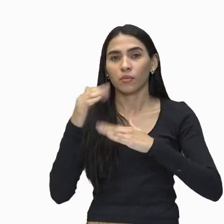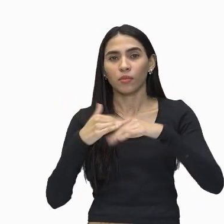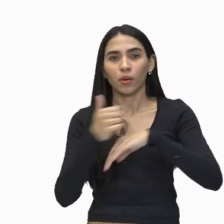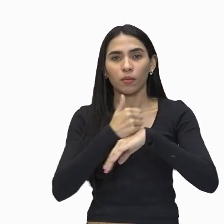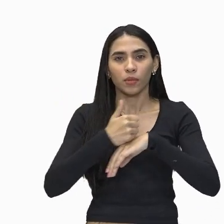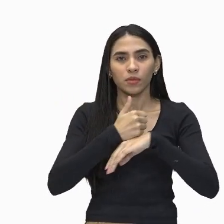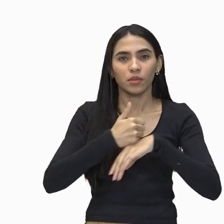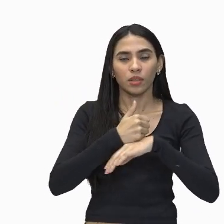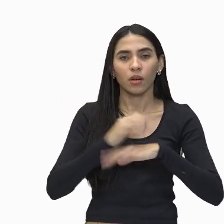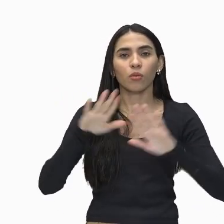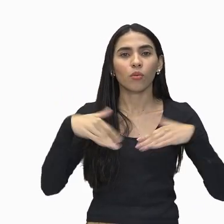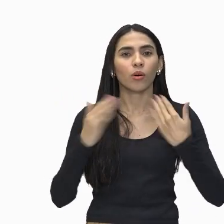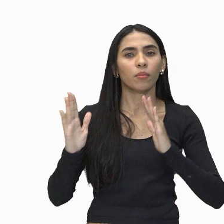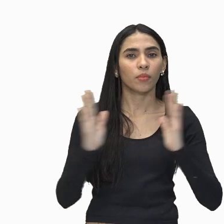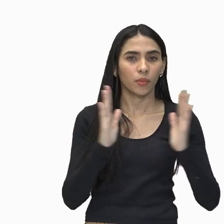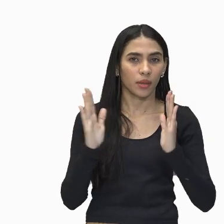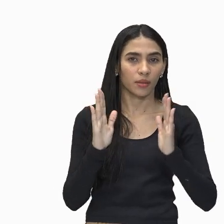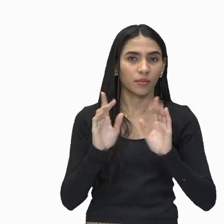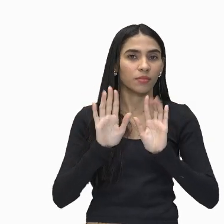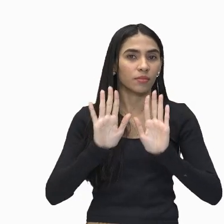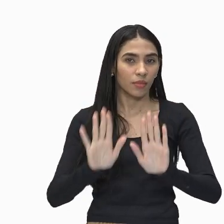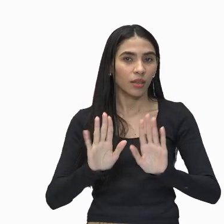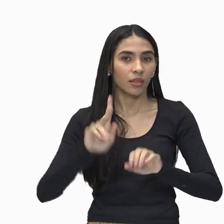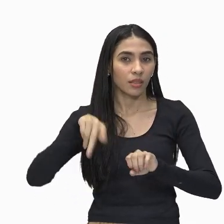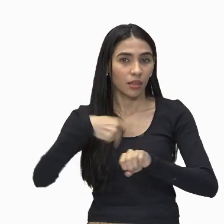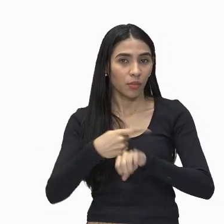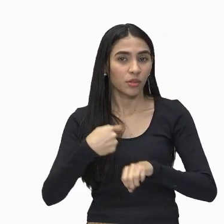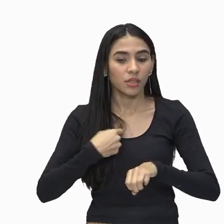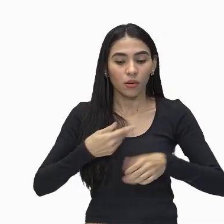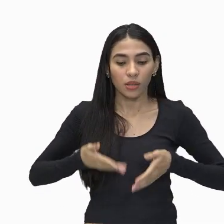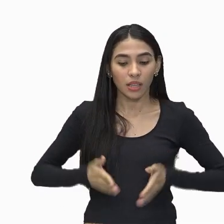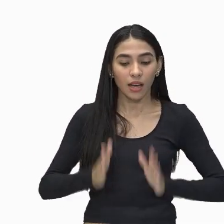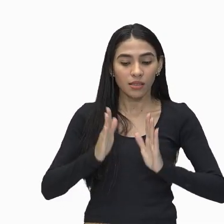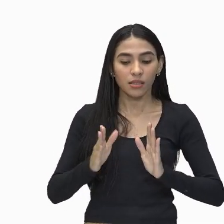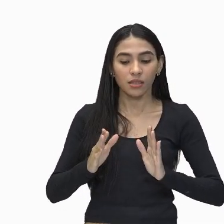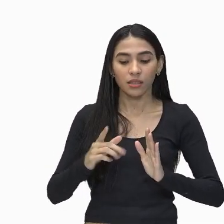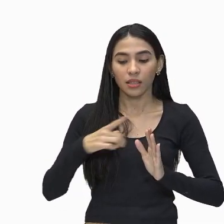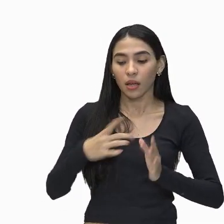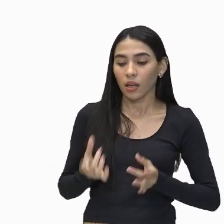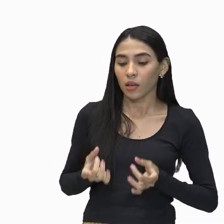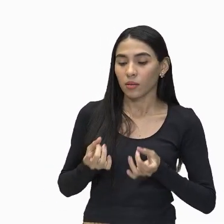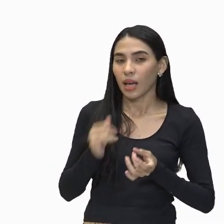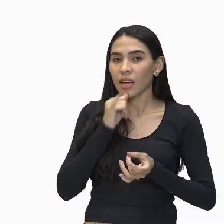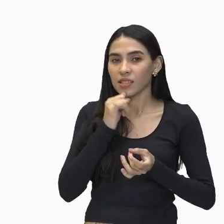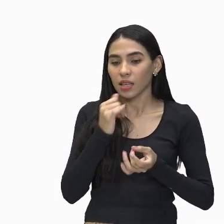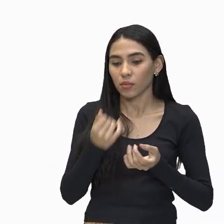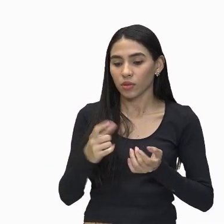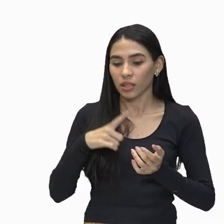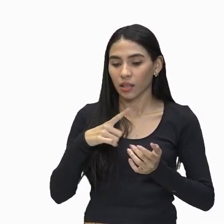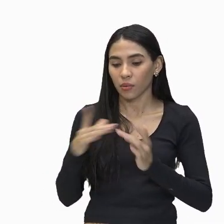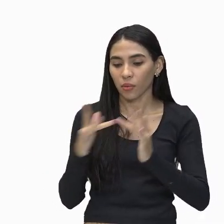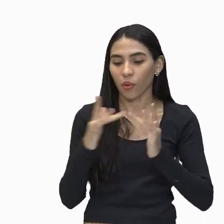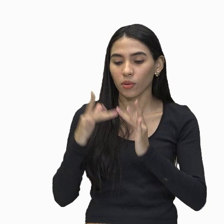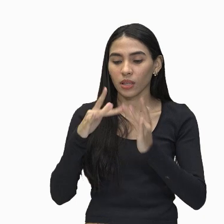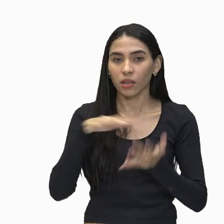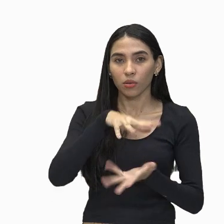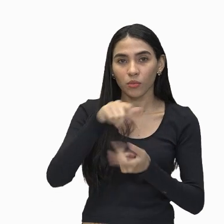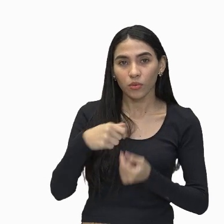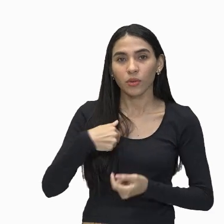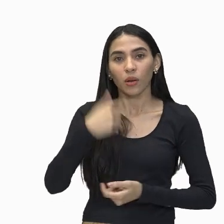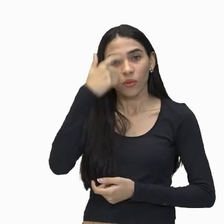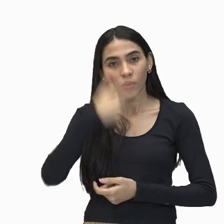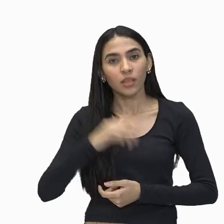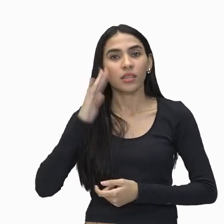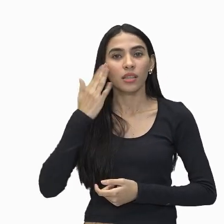primeiro momento aí, né? Mas depois que eu fui lançado, depois que eu fui jogado a esse mundo, que eu me entendo por pessoa, que eu me entendo